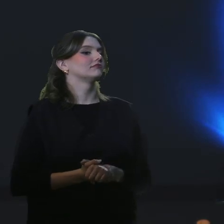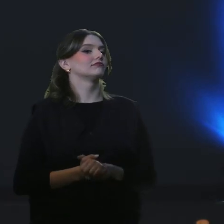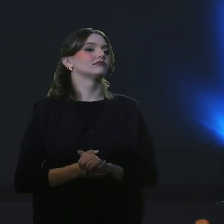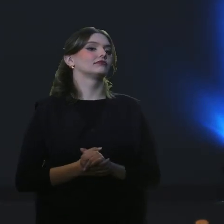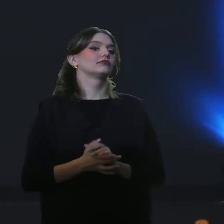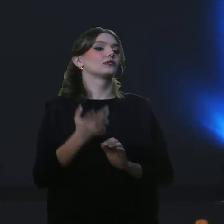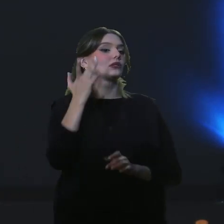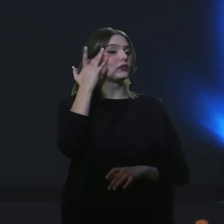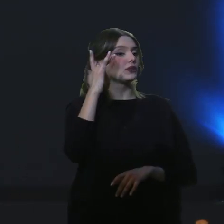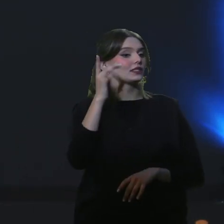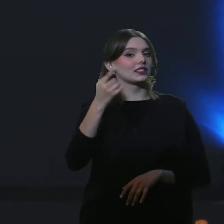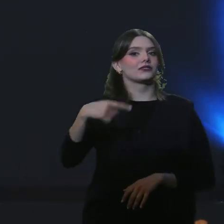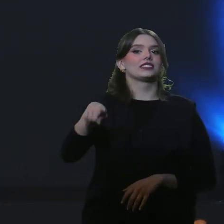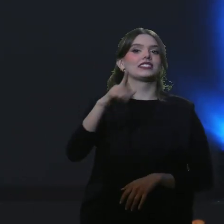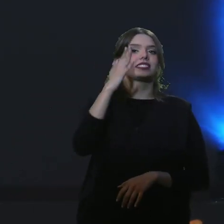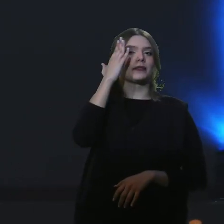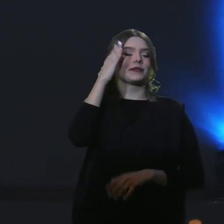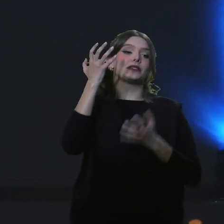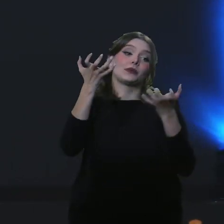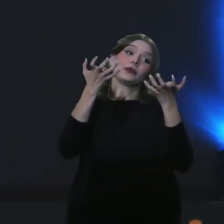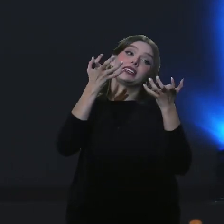se você sabe, mas eu tinha um sonho de ser maromba.